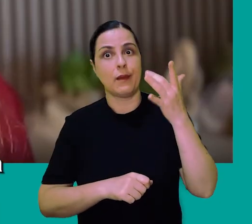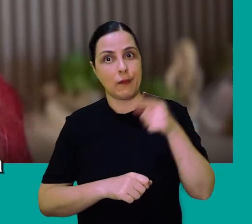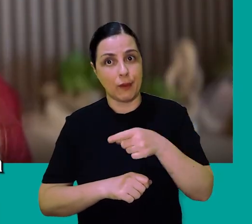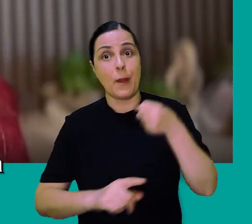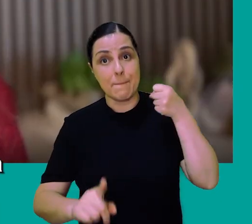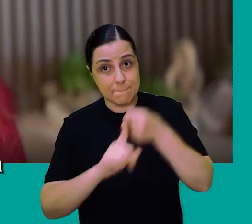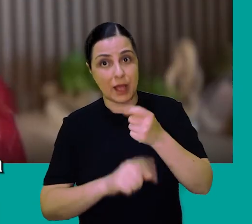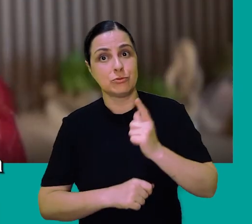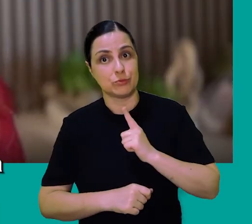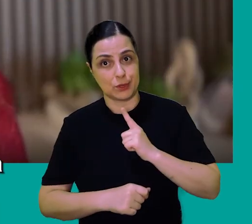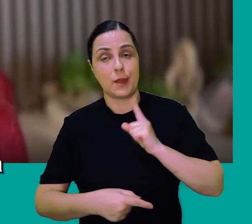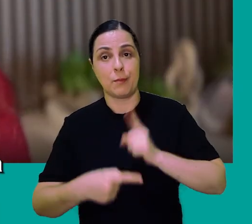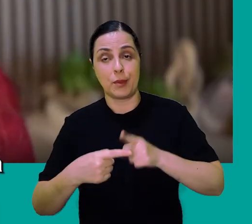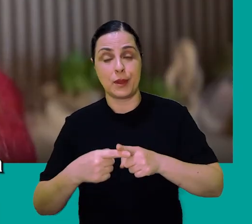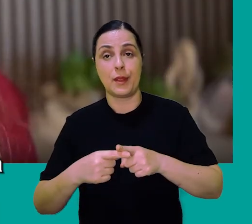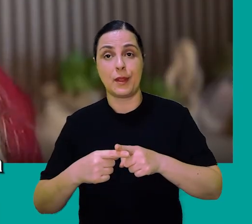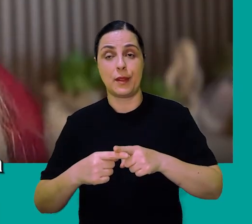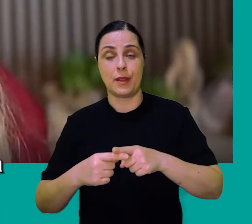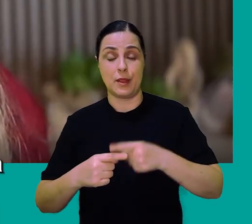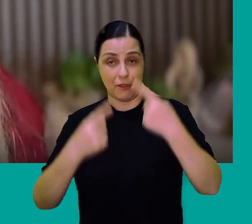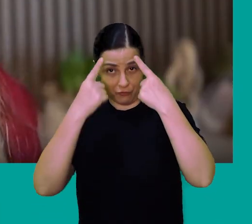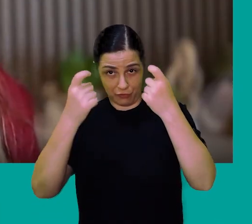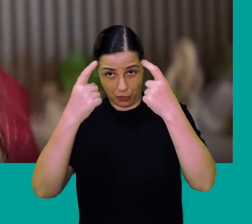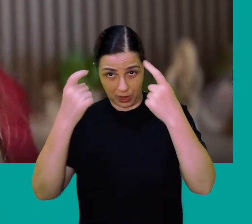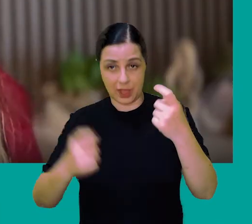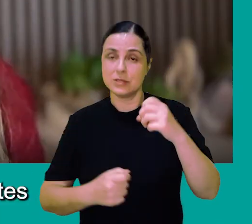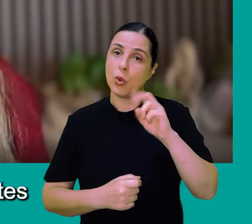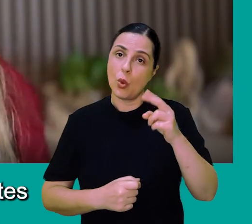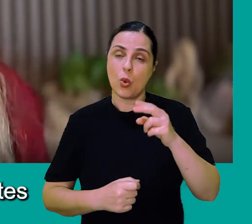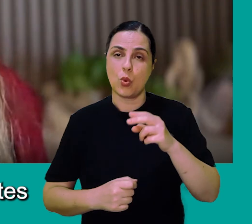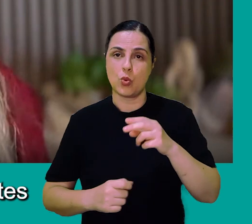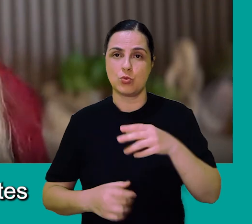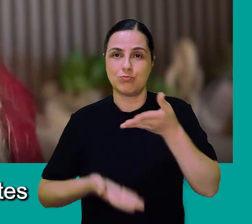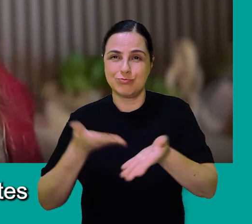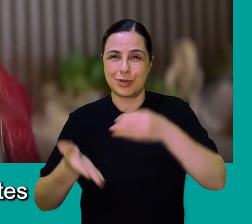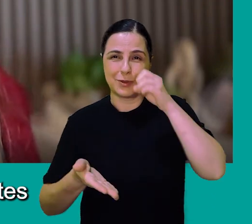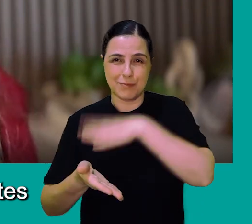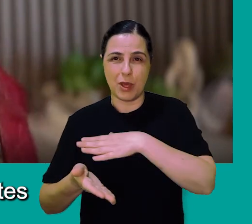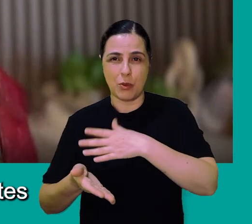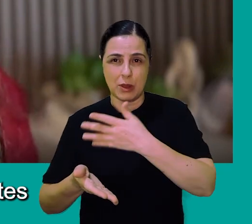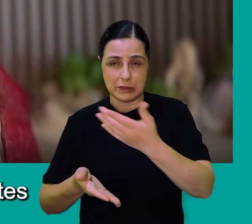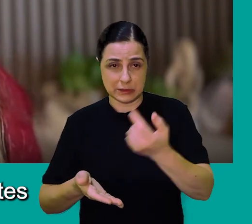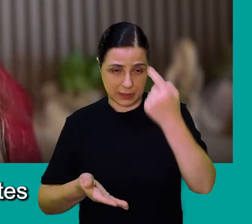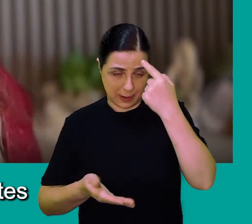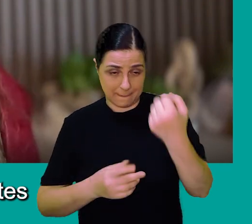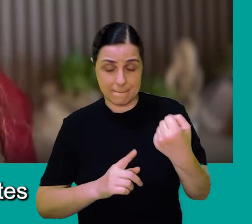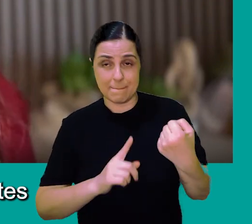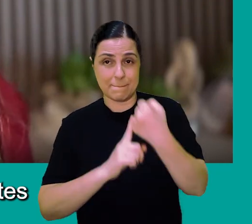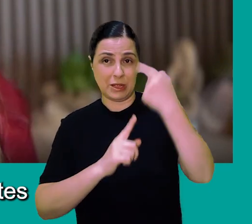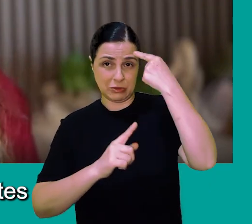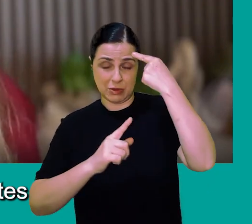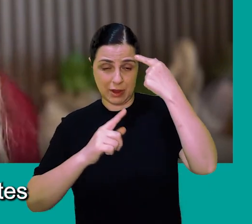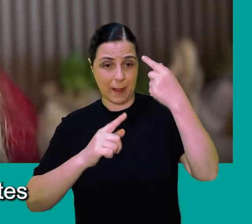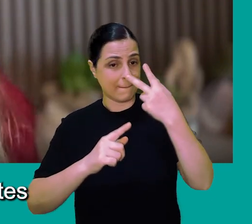essa dinâmica de microviolência, ela impacta diretamente o estado mental das pessoas, né? O quanto elas se